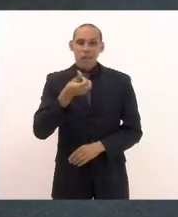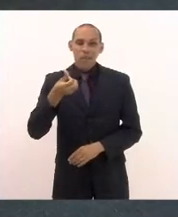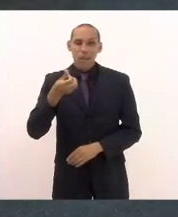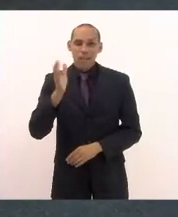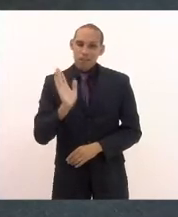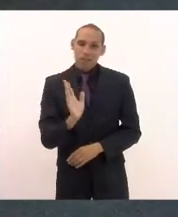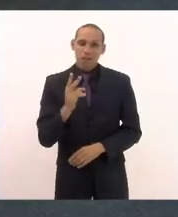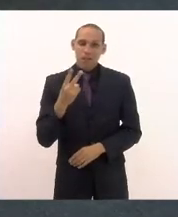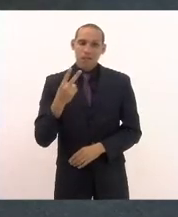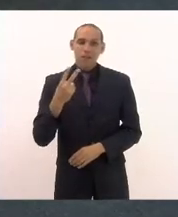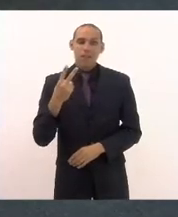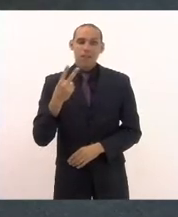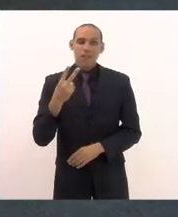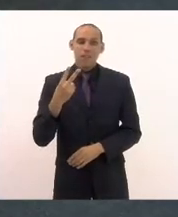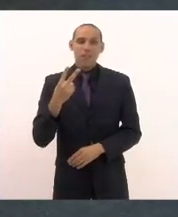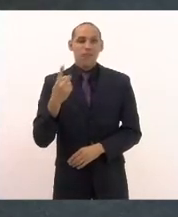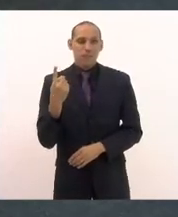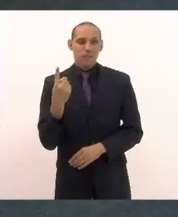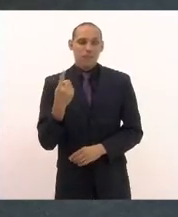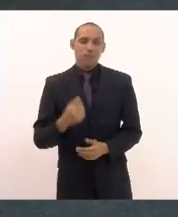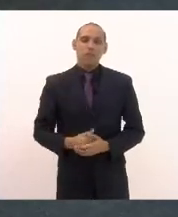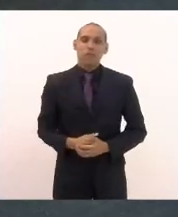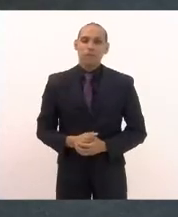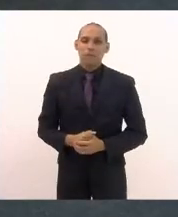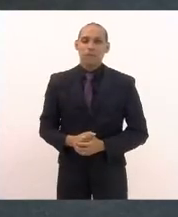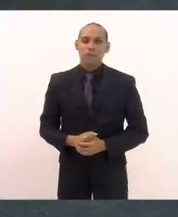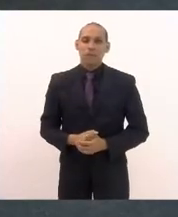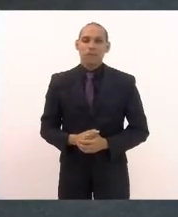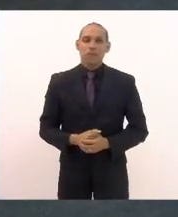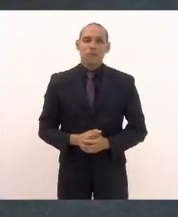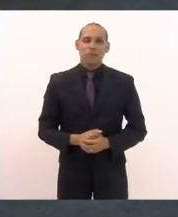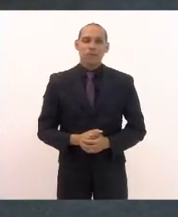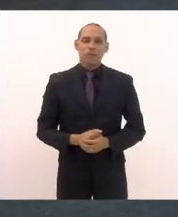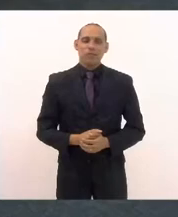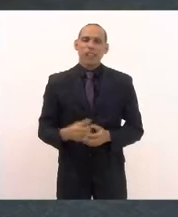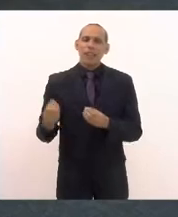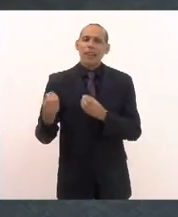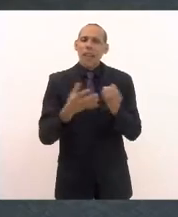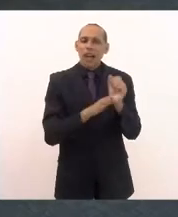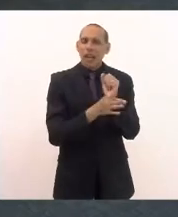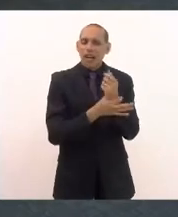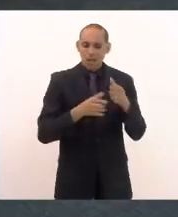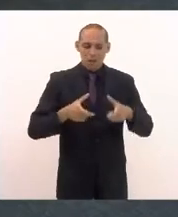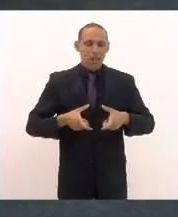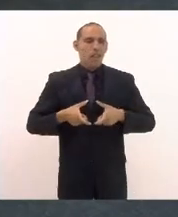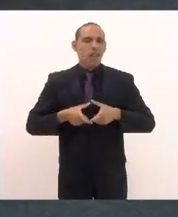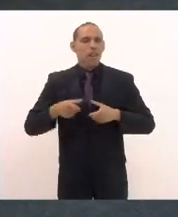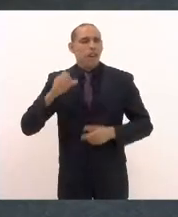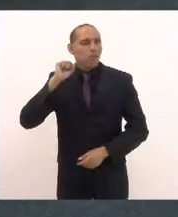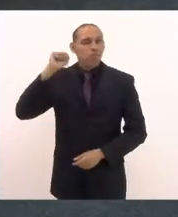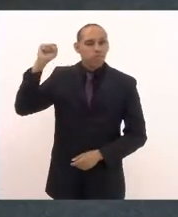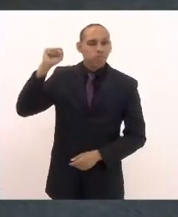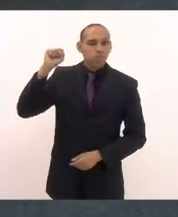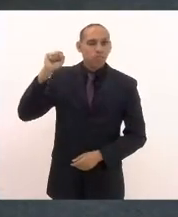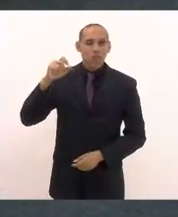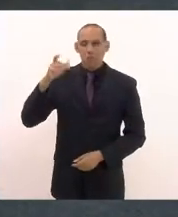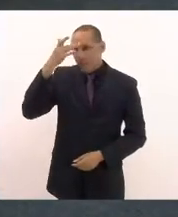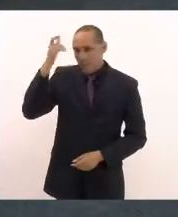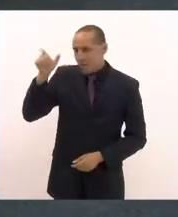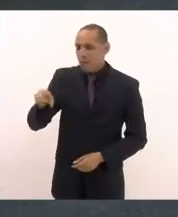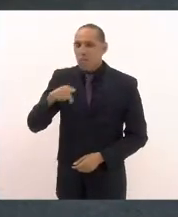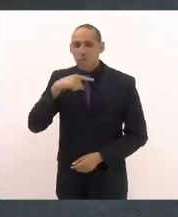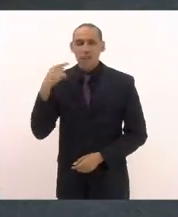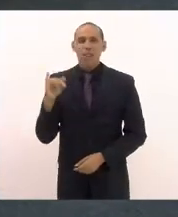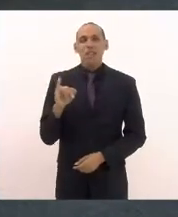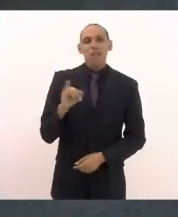de 2021, que garante a medalha Tiradentes pós-mortem ao inspetor de